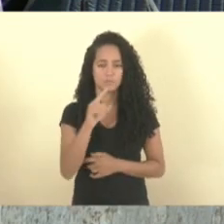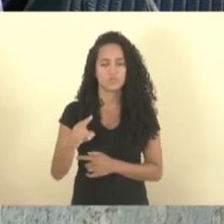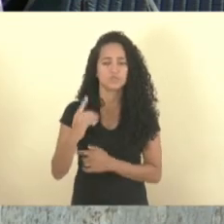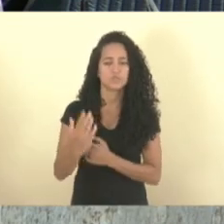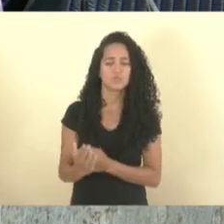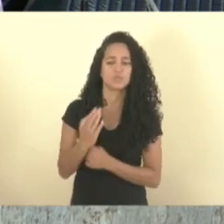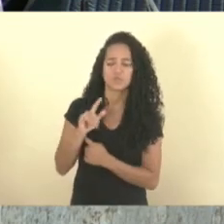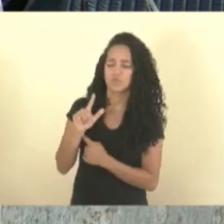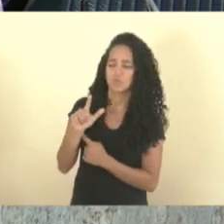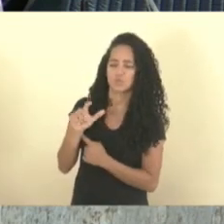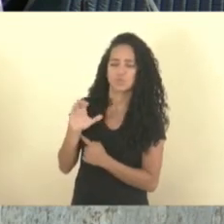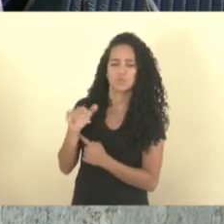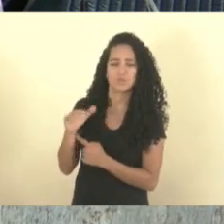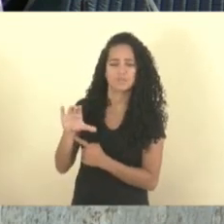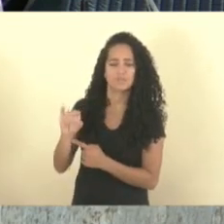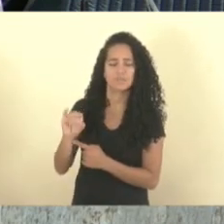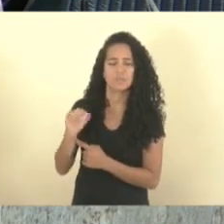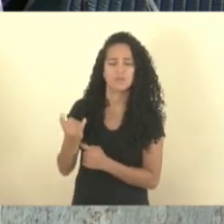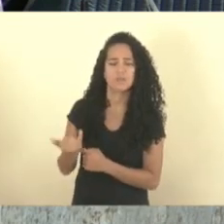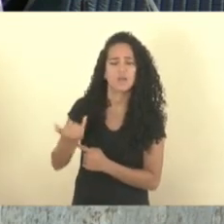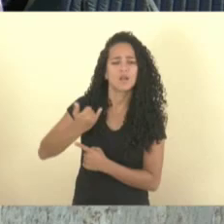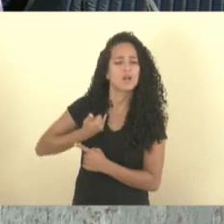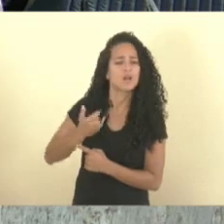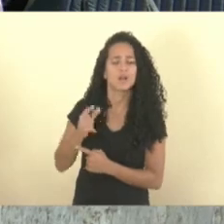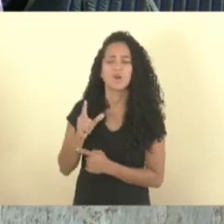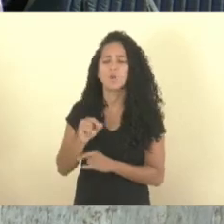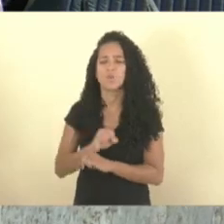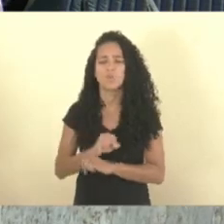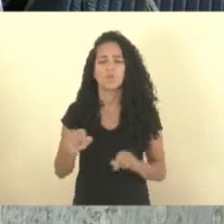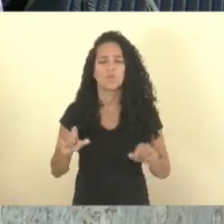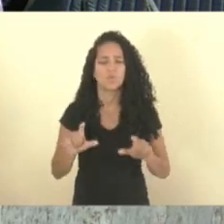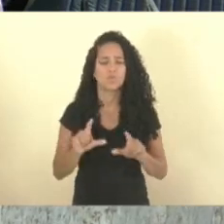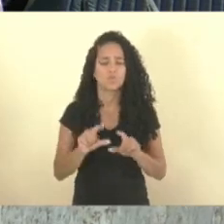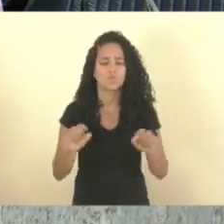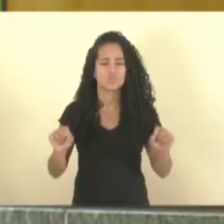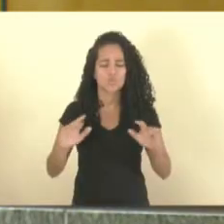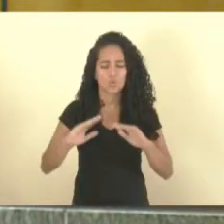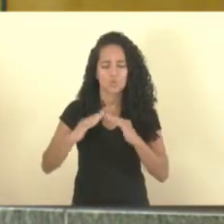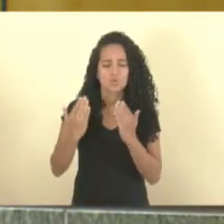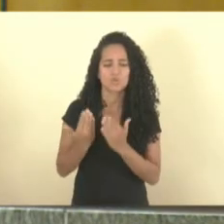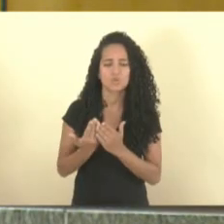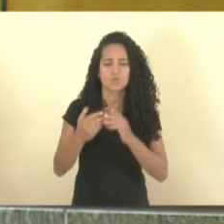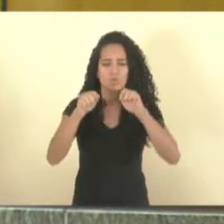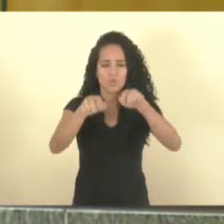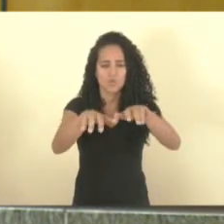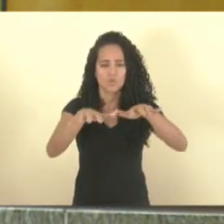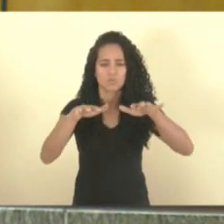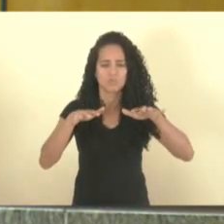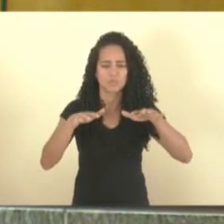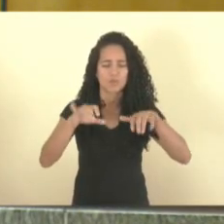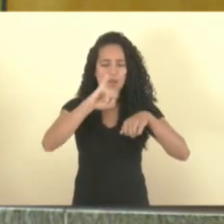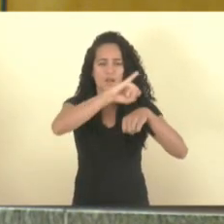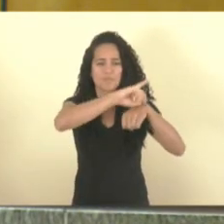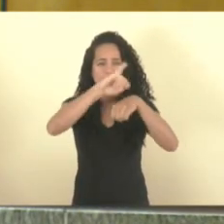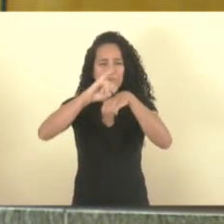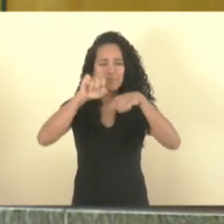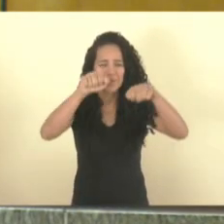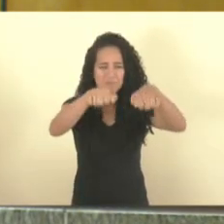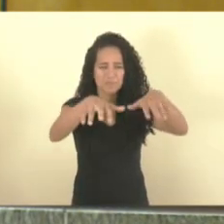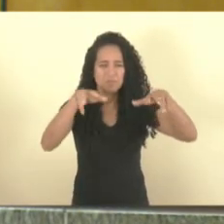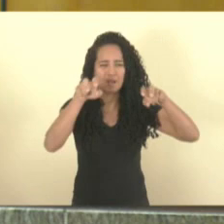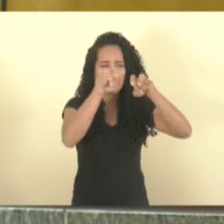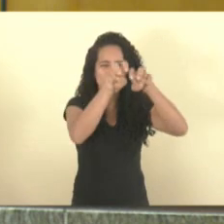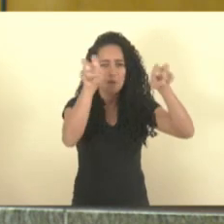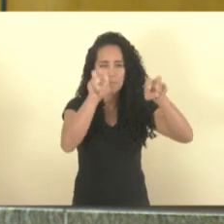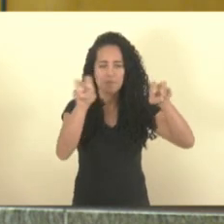Luciano, no sentido de nos informar com relação às escolas ou escolas que já estão há alguns minutos lá no, na galeria, para